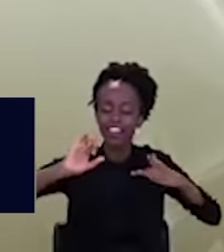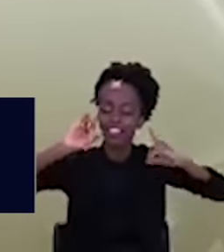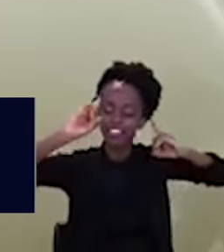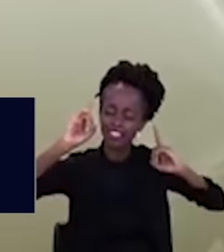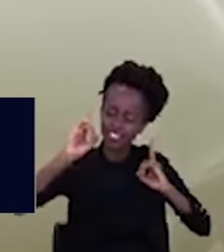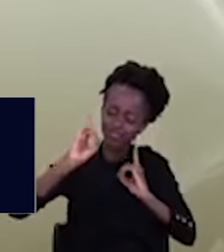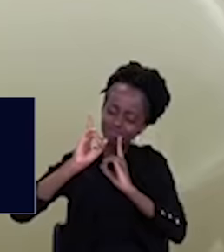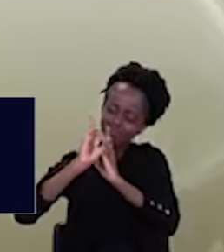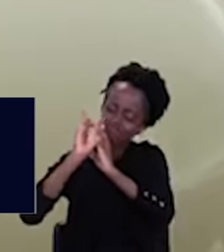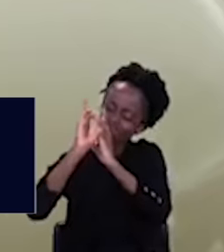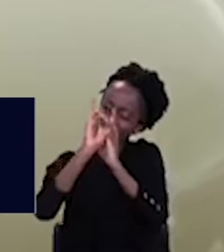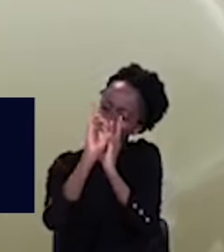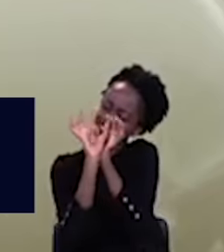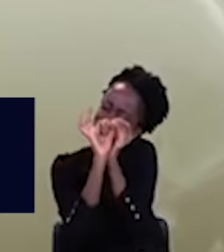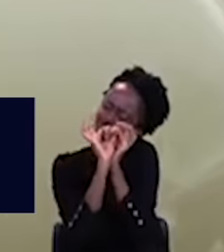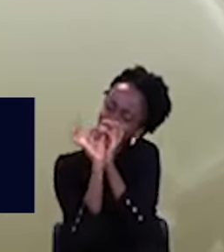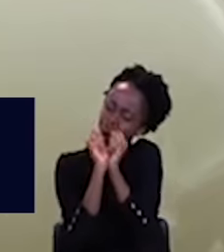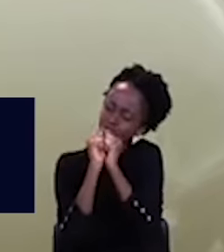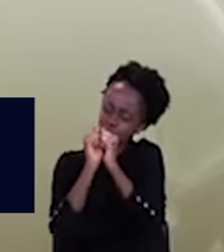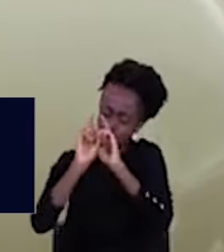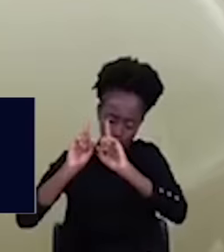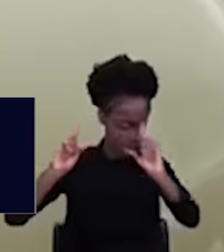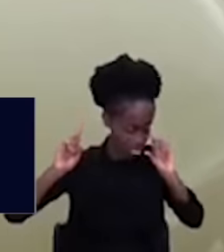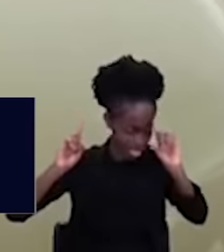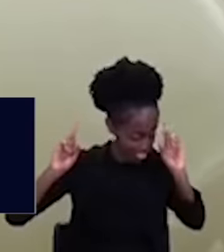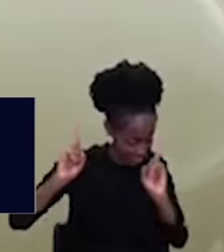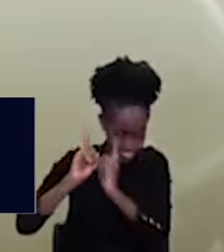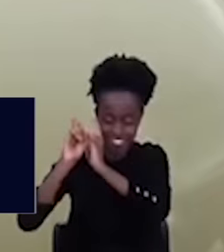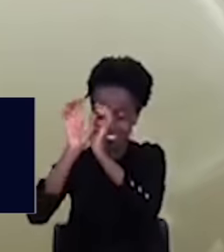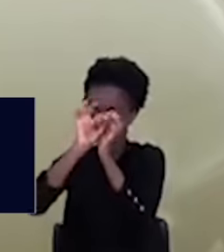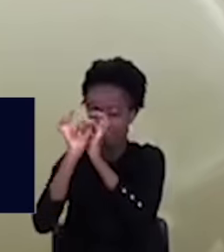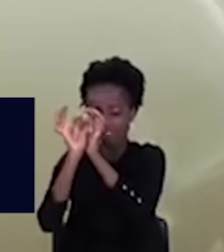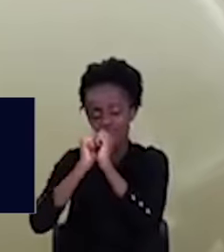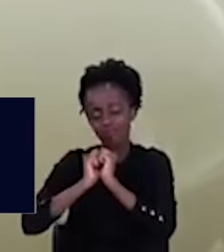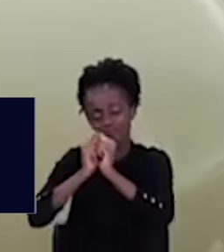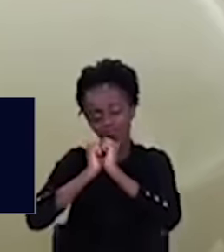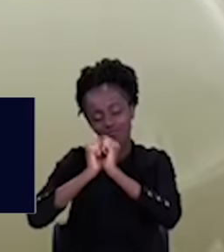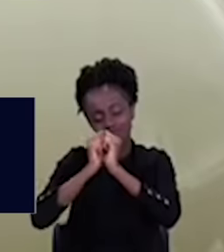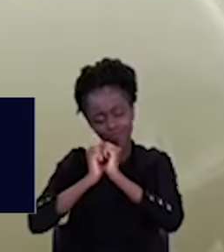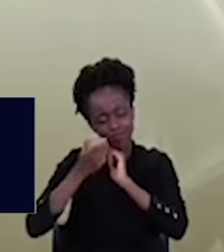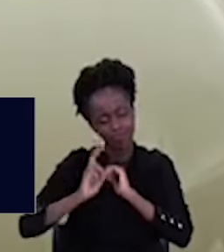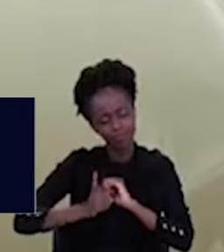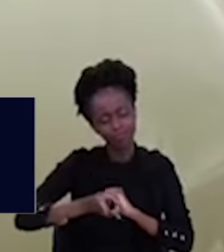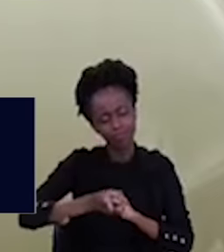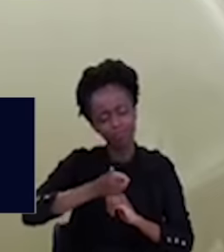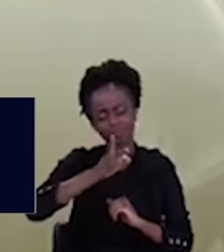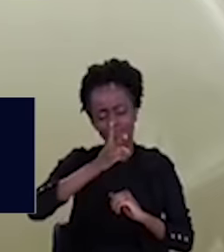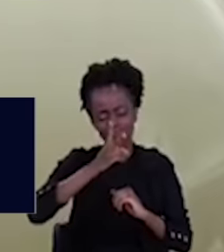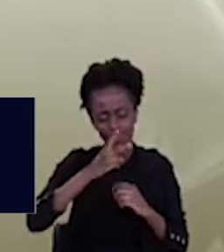Agora que te encontrei, agora que te encontrei, nunca mais te deixarei, nunca mais